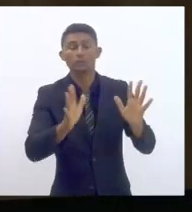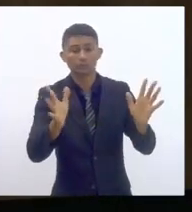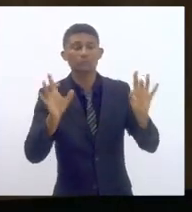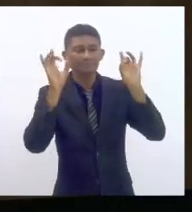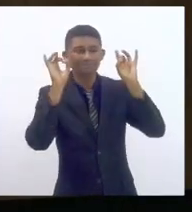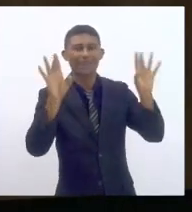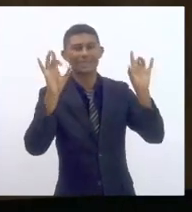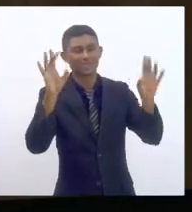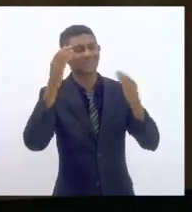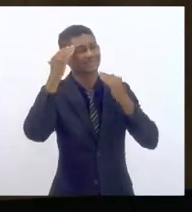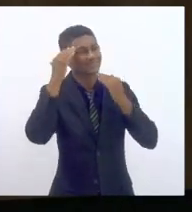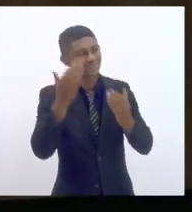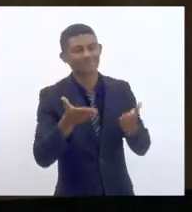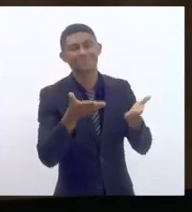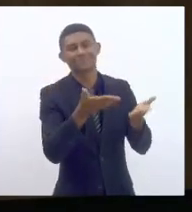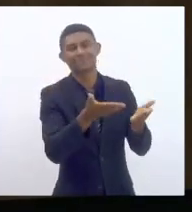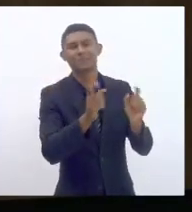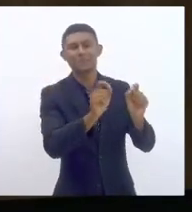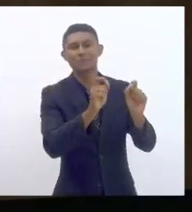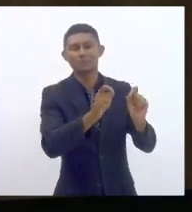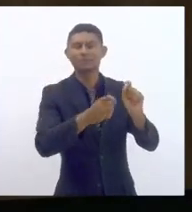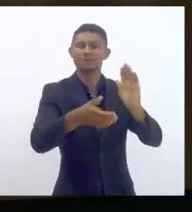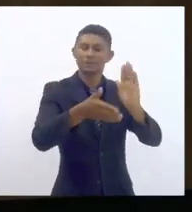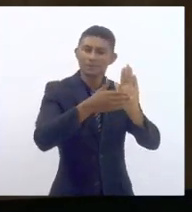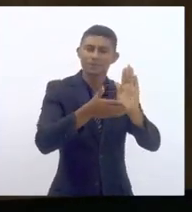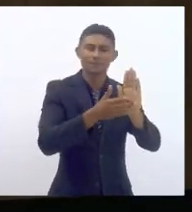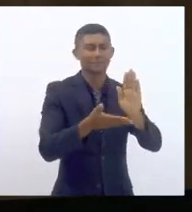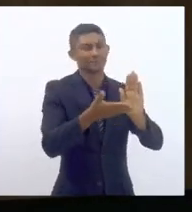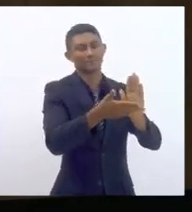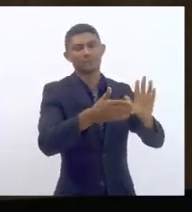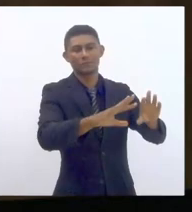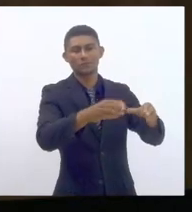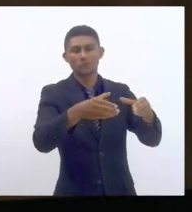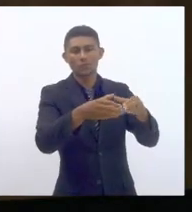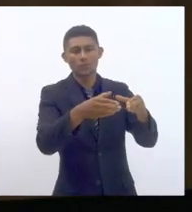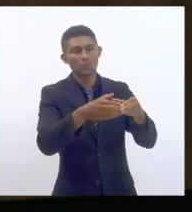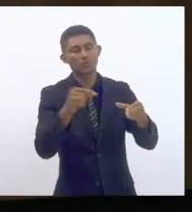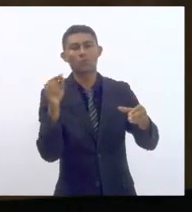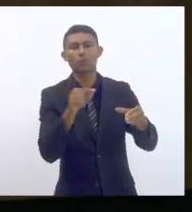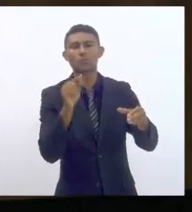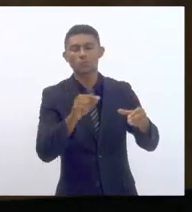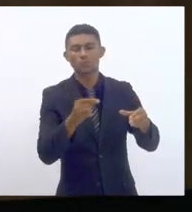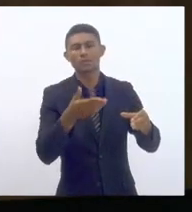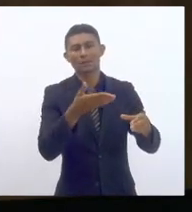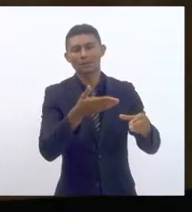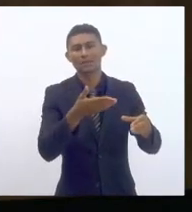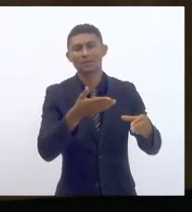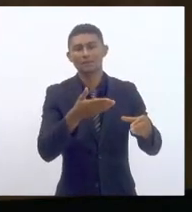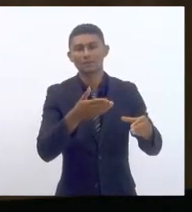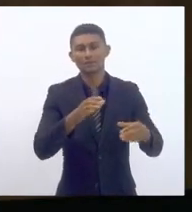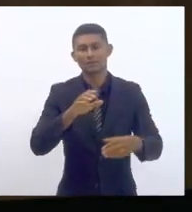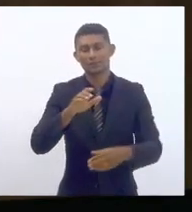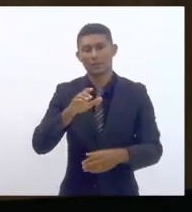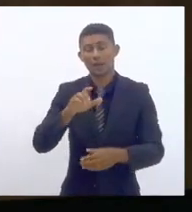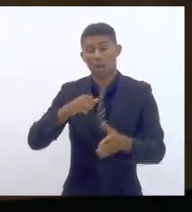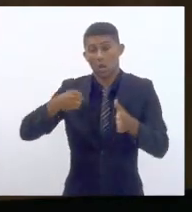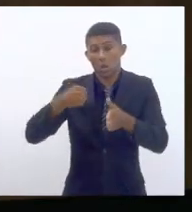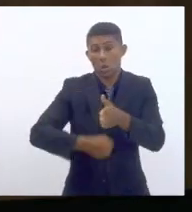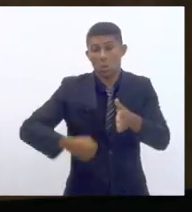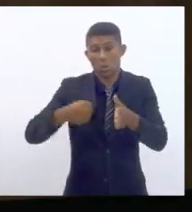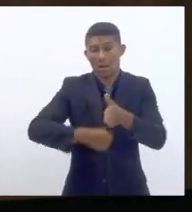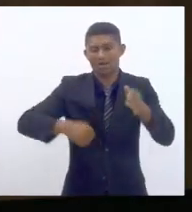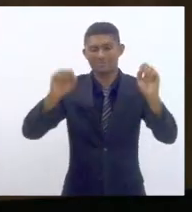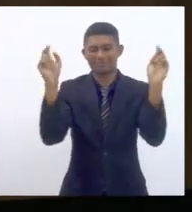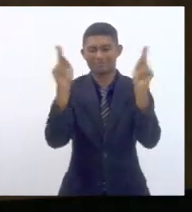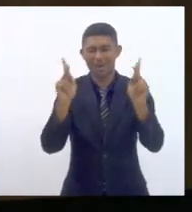agradecer aqui a proposição vinda pela organização não governamental Luta pela Paz, que tem